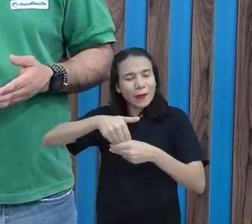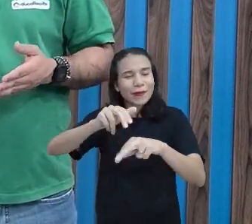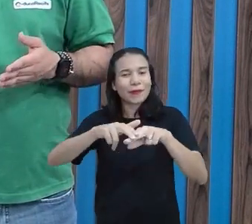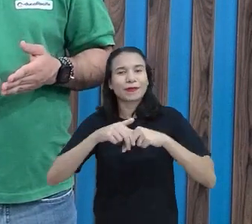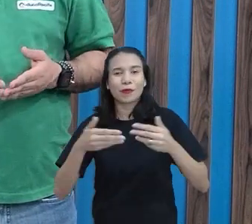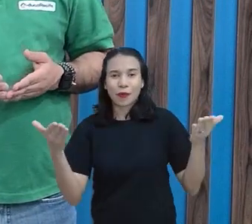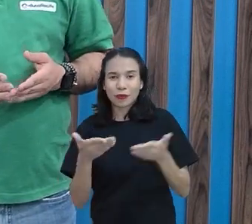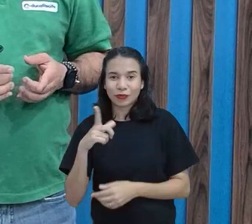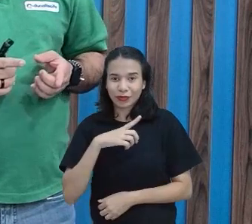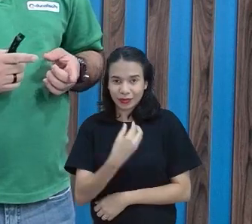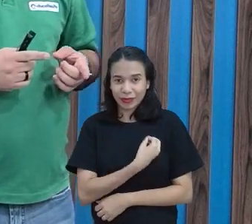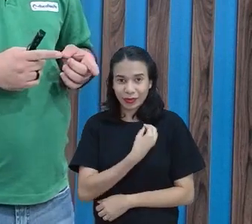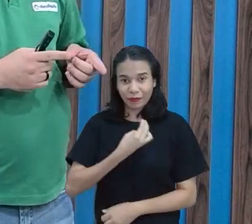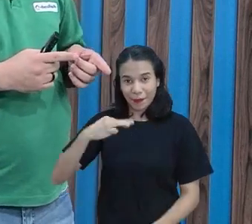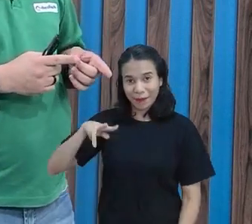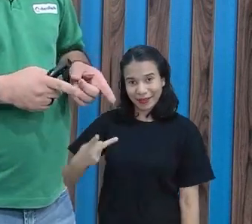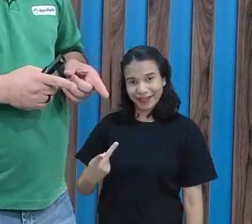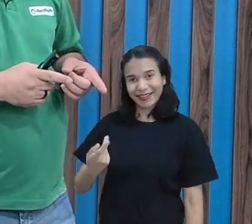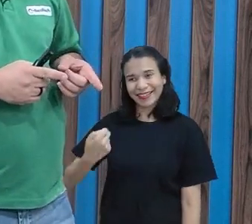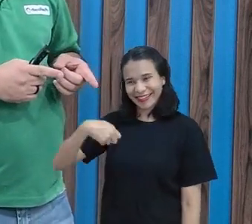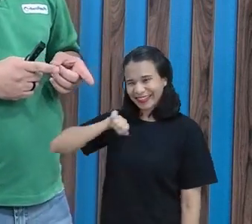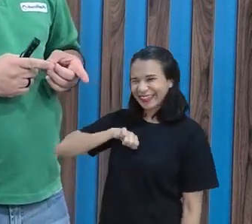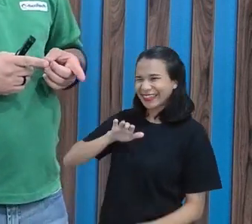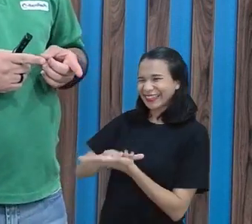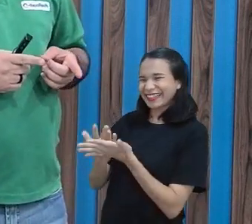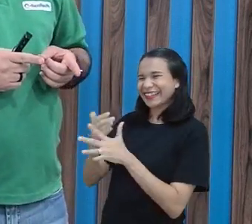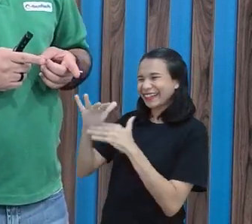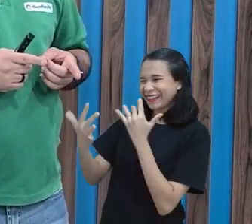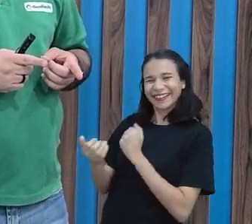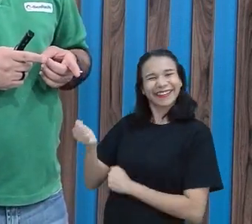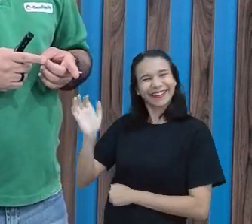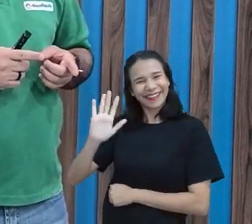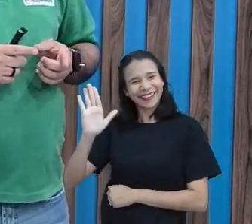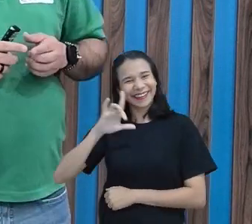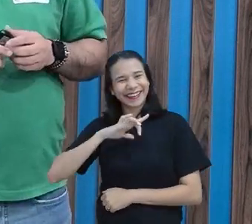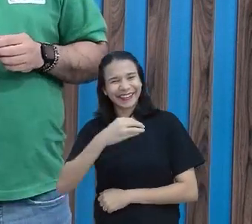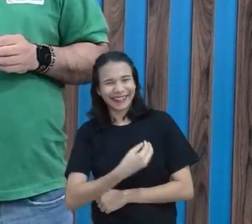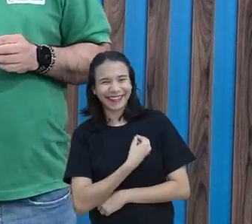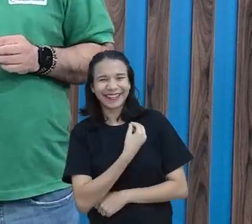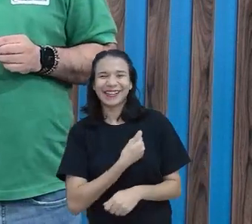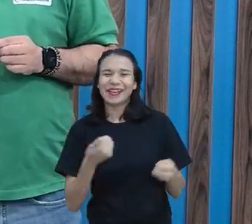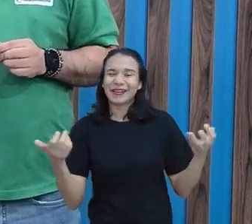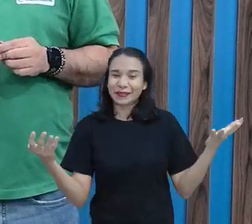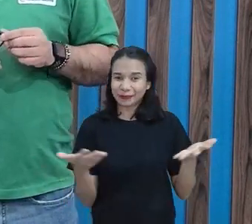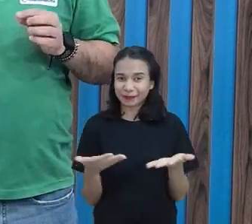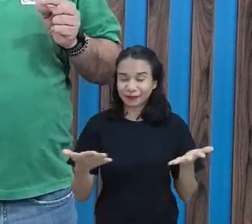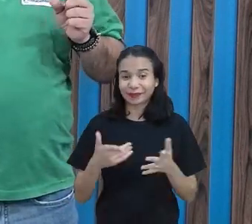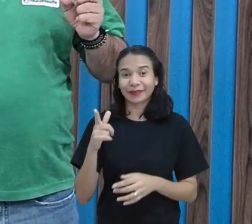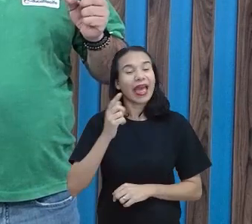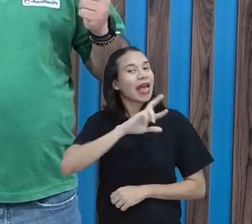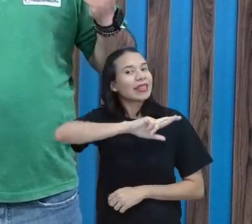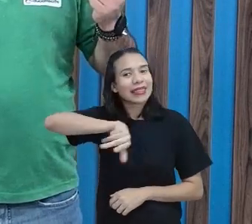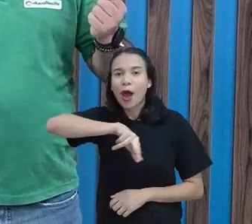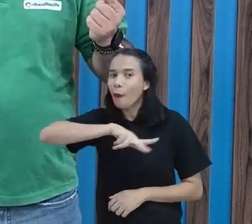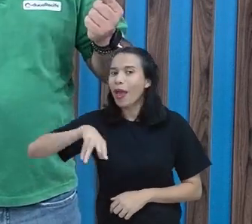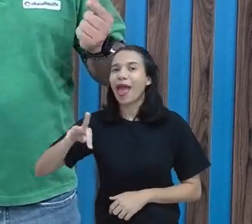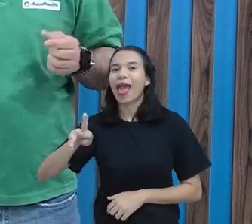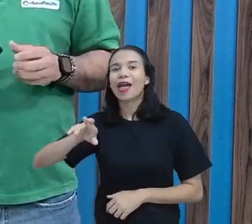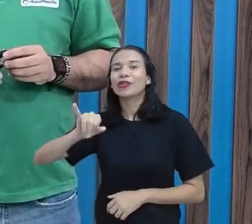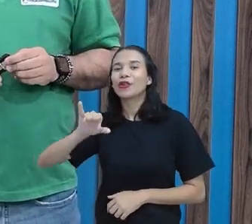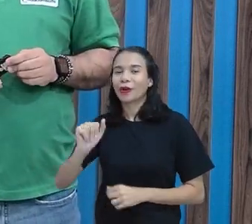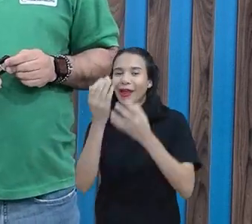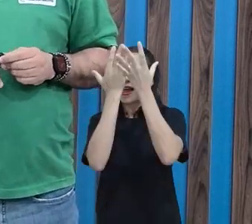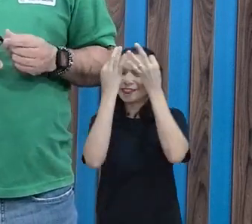hoje com a ajuda da Helena, que no cantinho, bem coladinha aqui, quase, Helena, que não é a de Troia.